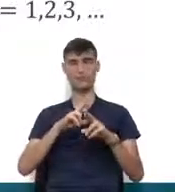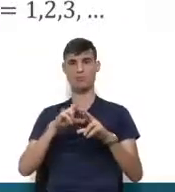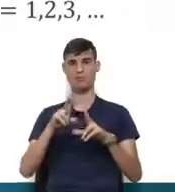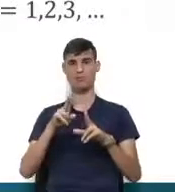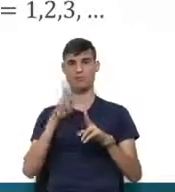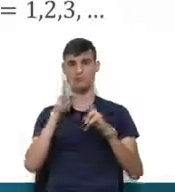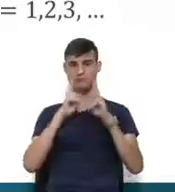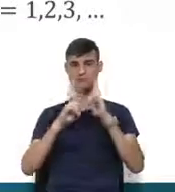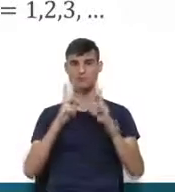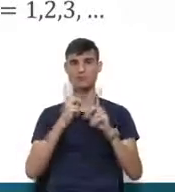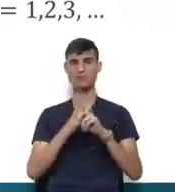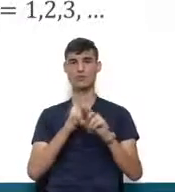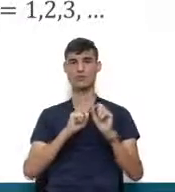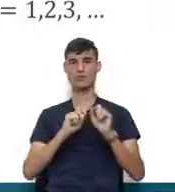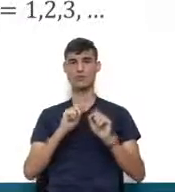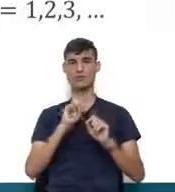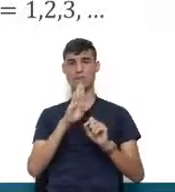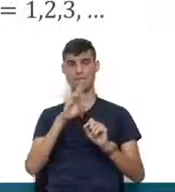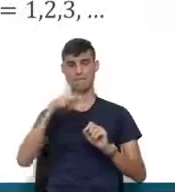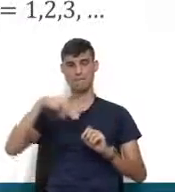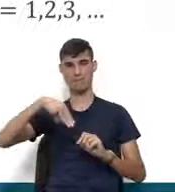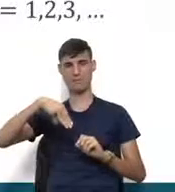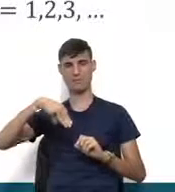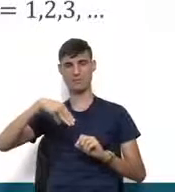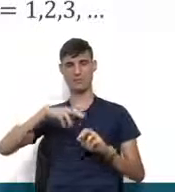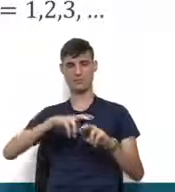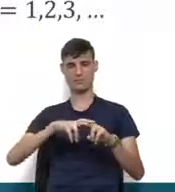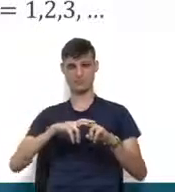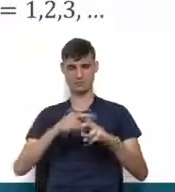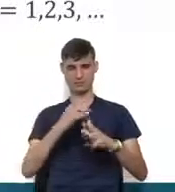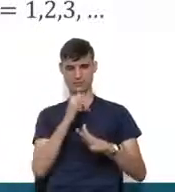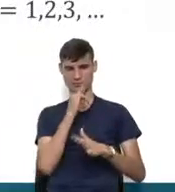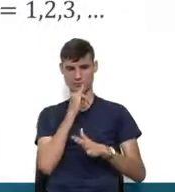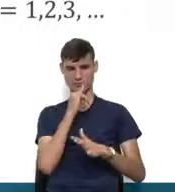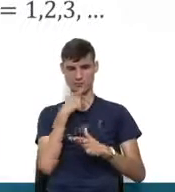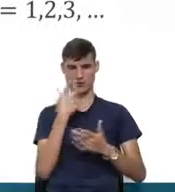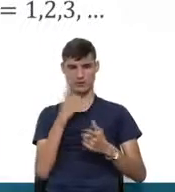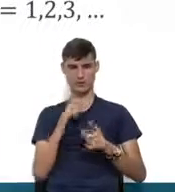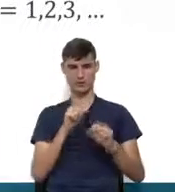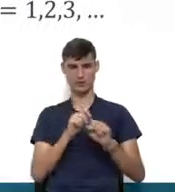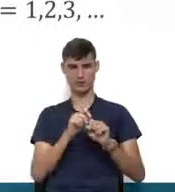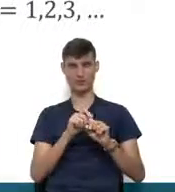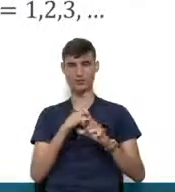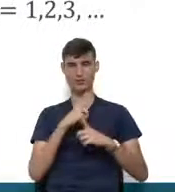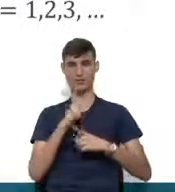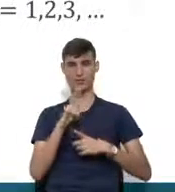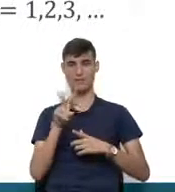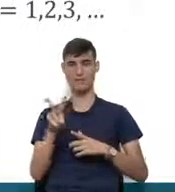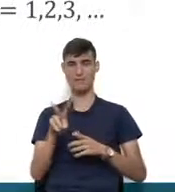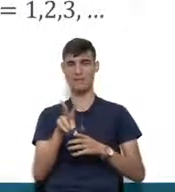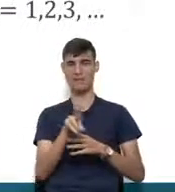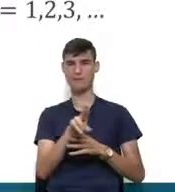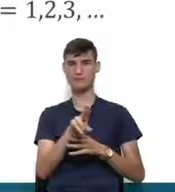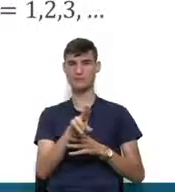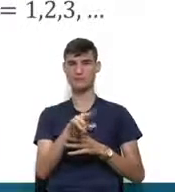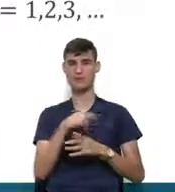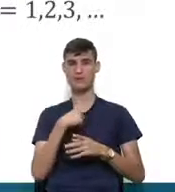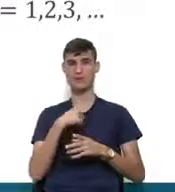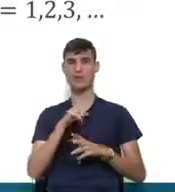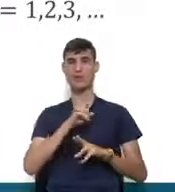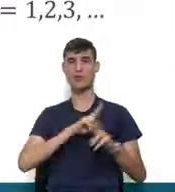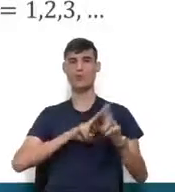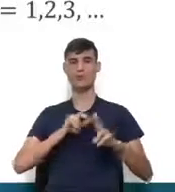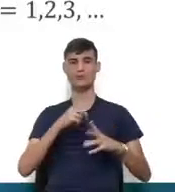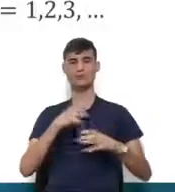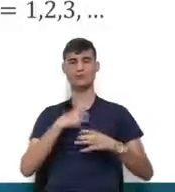que vai encontrar o meu BN. Então, por exemplo, quando eu tiver funções pares, eu vou usar